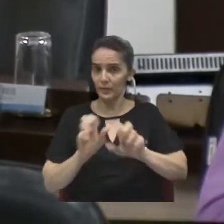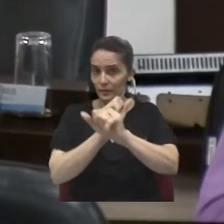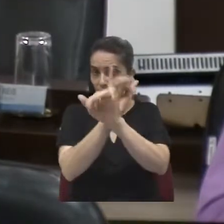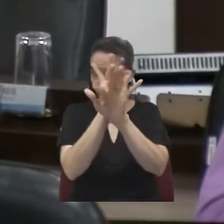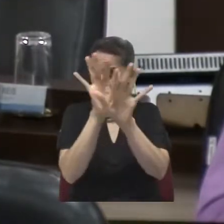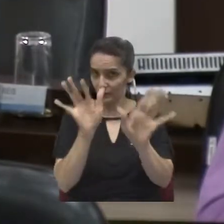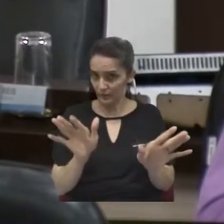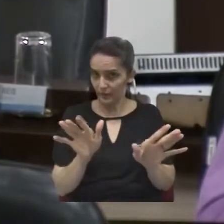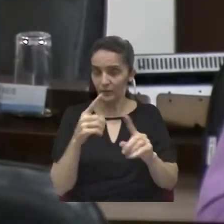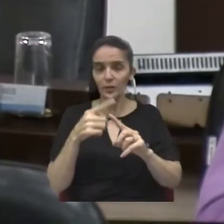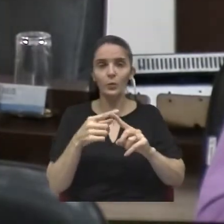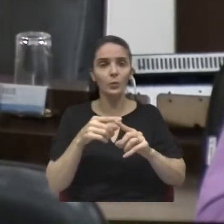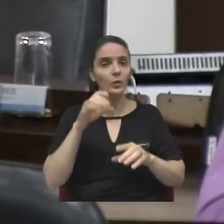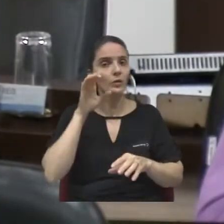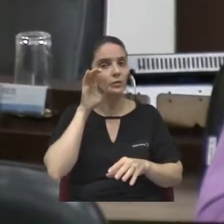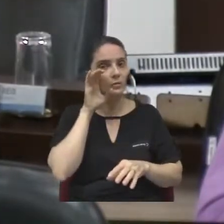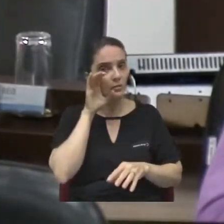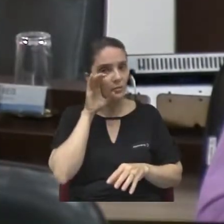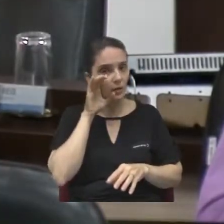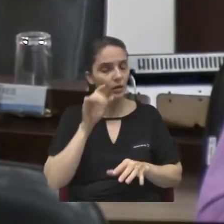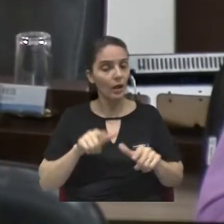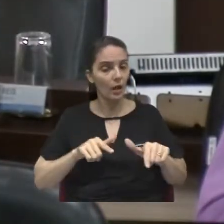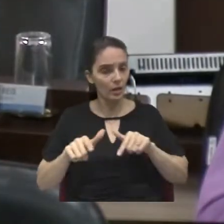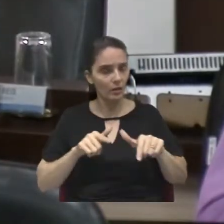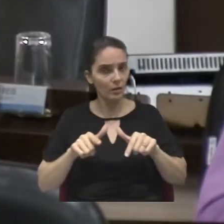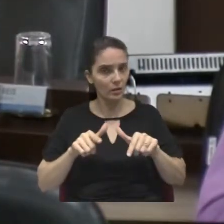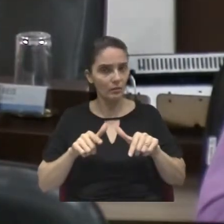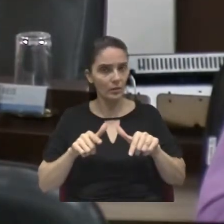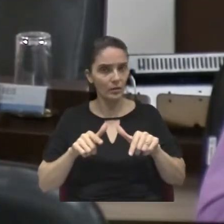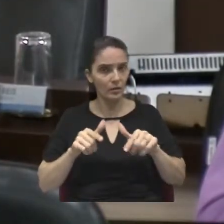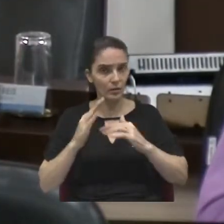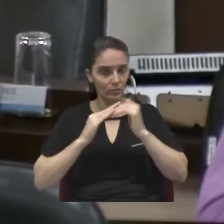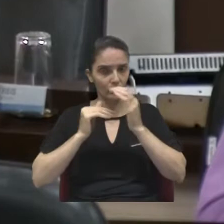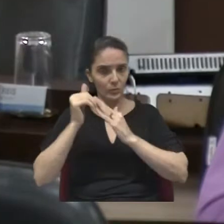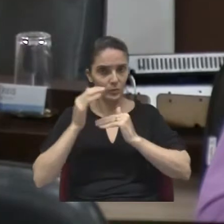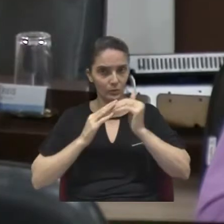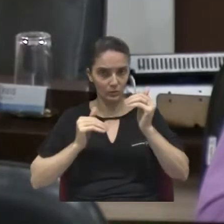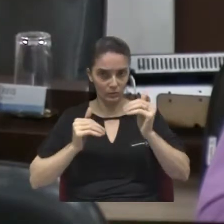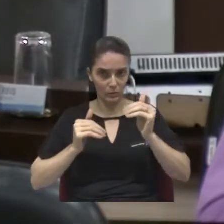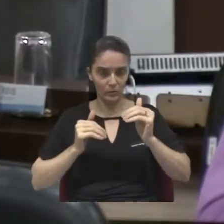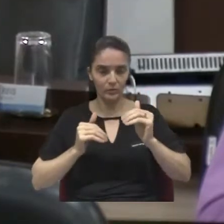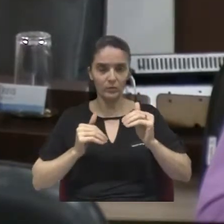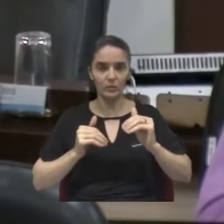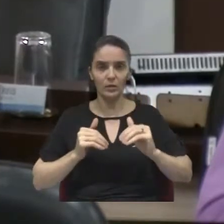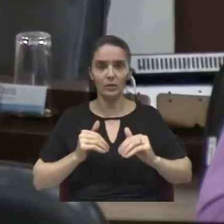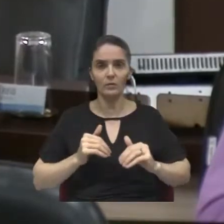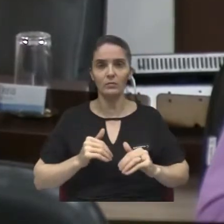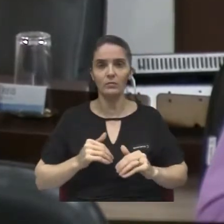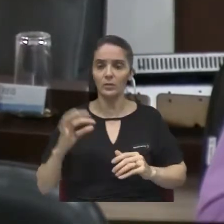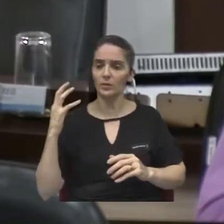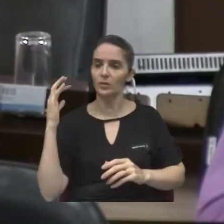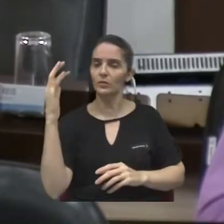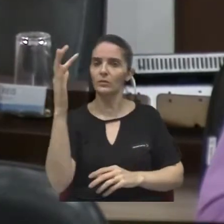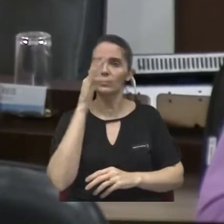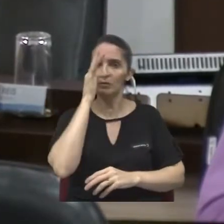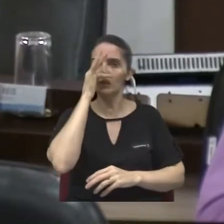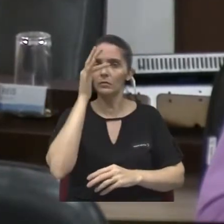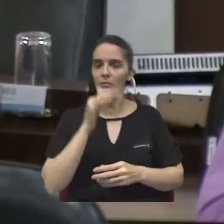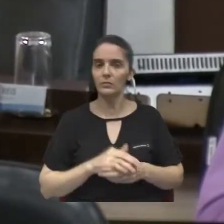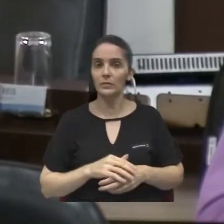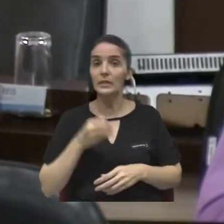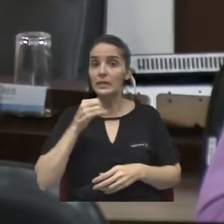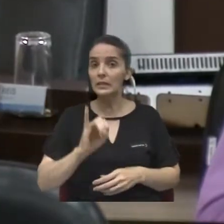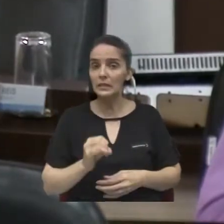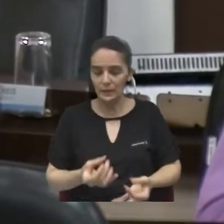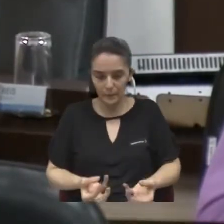eu que sou da área de paisagismo, que quando a gente não cuida da grama que foi plantada, a baquiara vem e